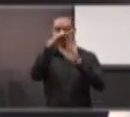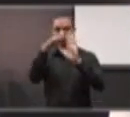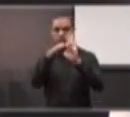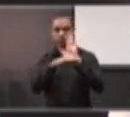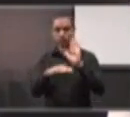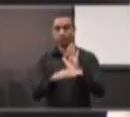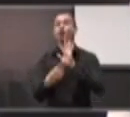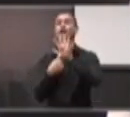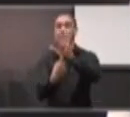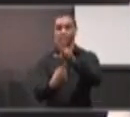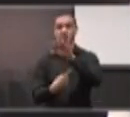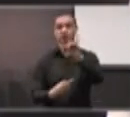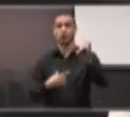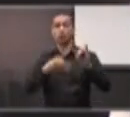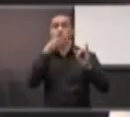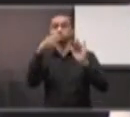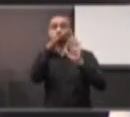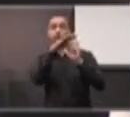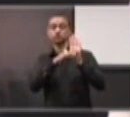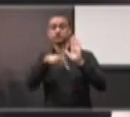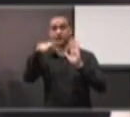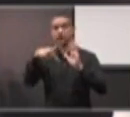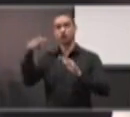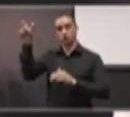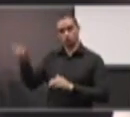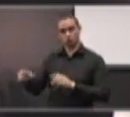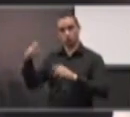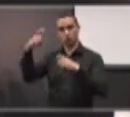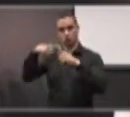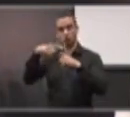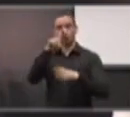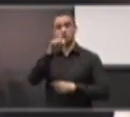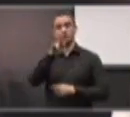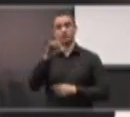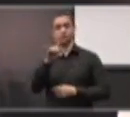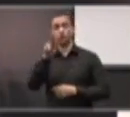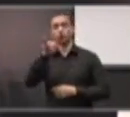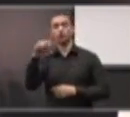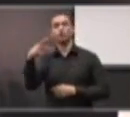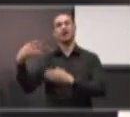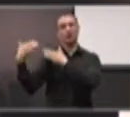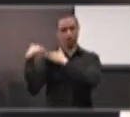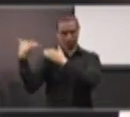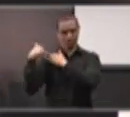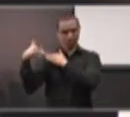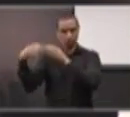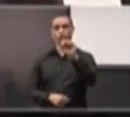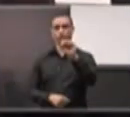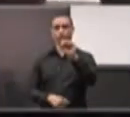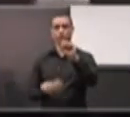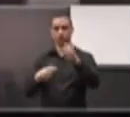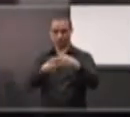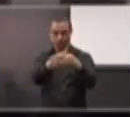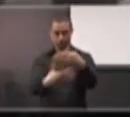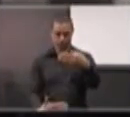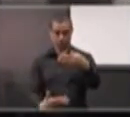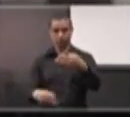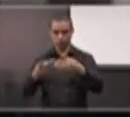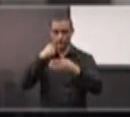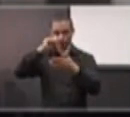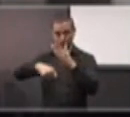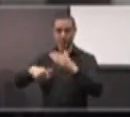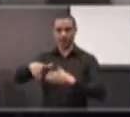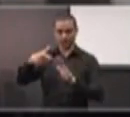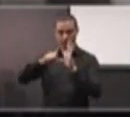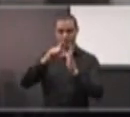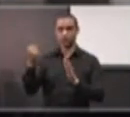João Dória anunciou em entrevista coletiva em São Paulo algumas medidas para evitar a contaminação. O anúncio foi ao lado